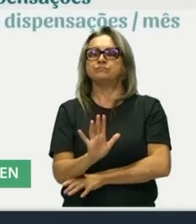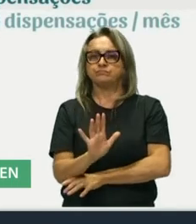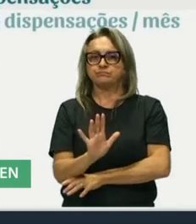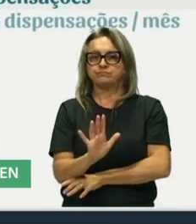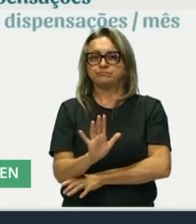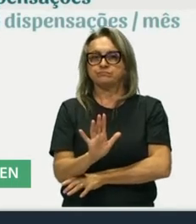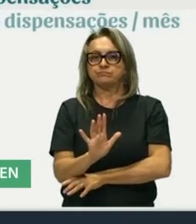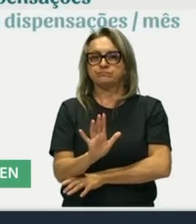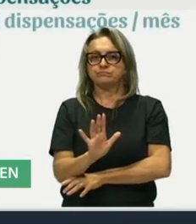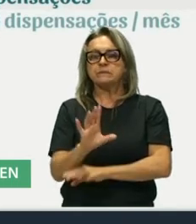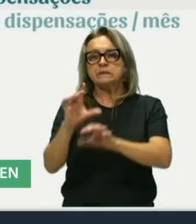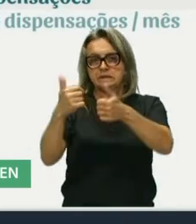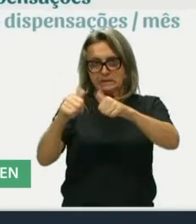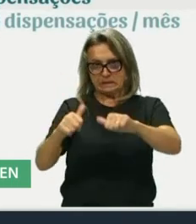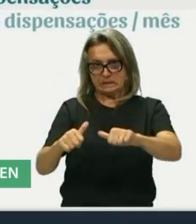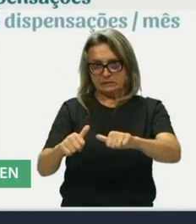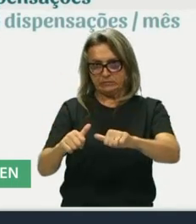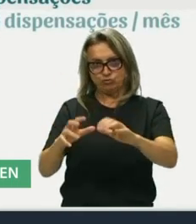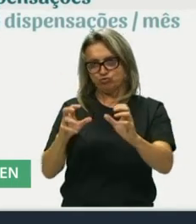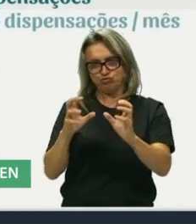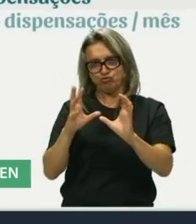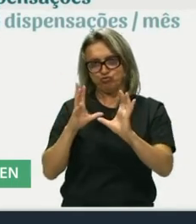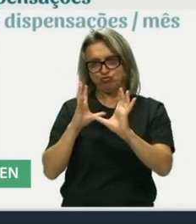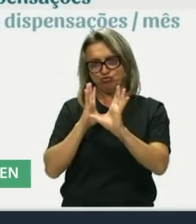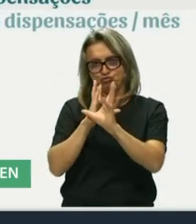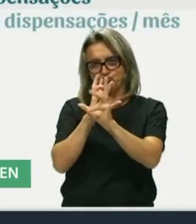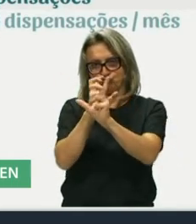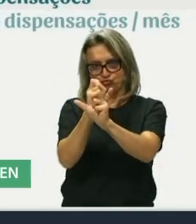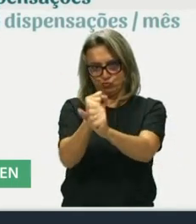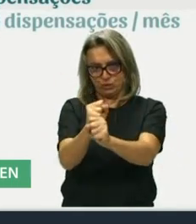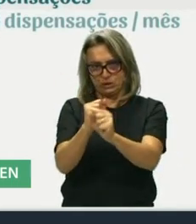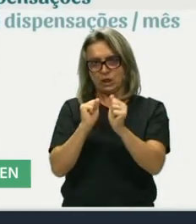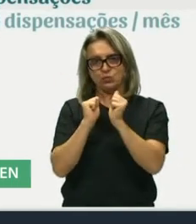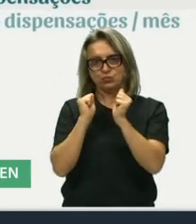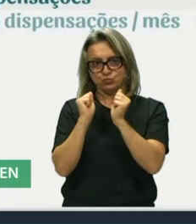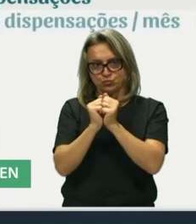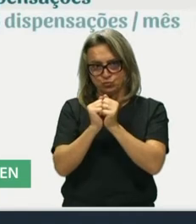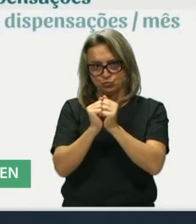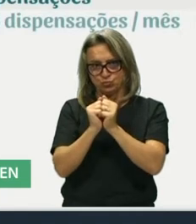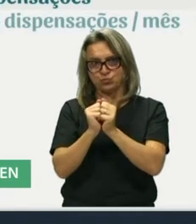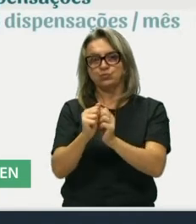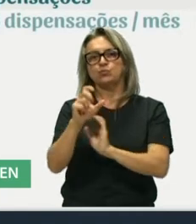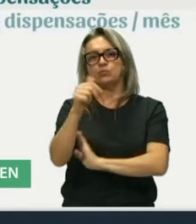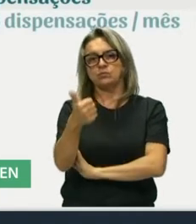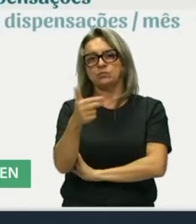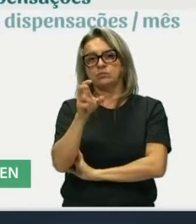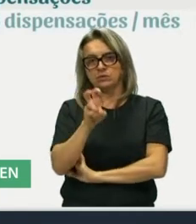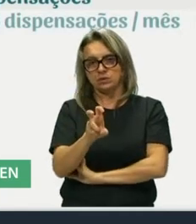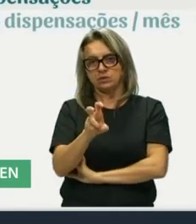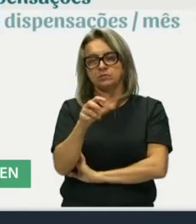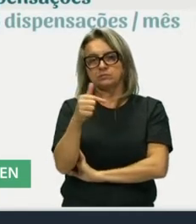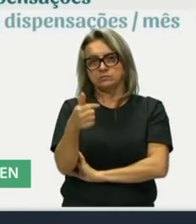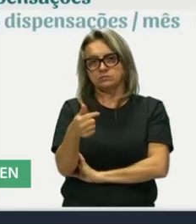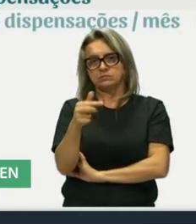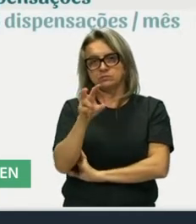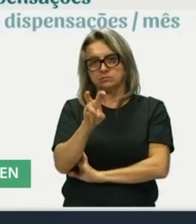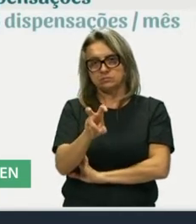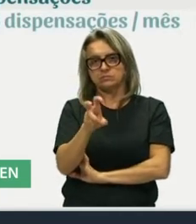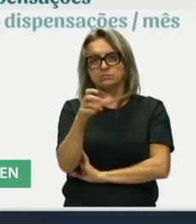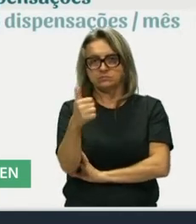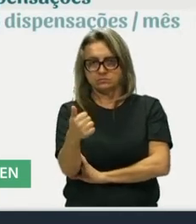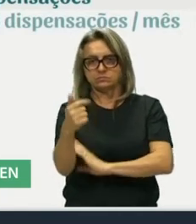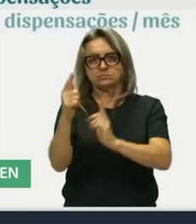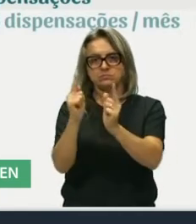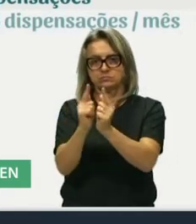quimioterapia, né? Juntando quimioterapia, imunoterapia e hormonioterapia, são 15.751 atendimentos.